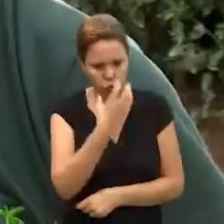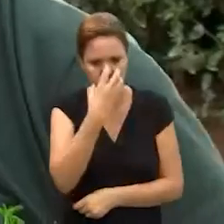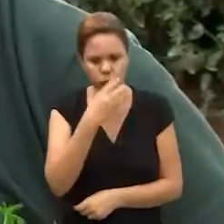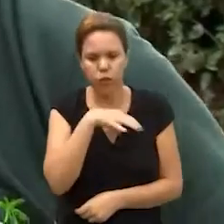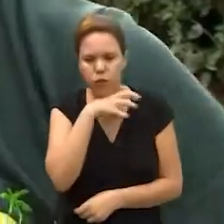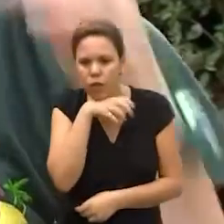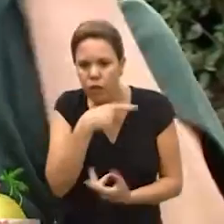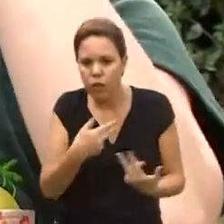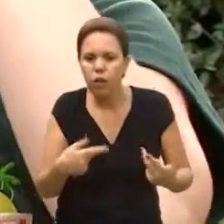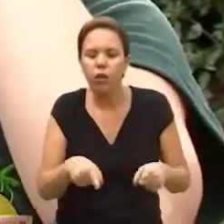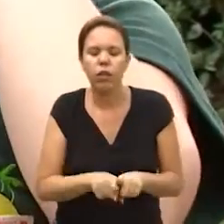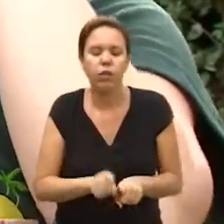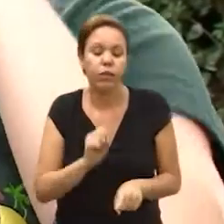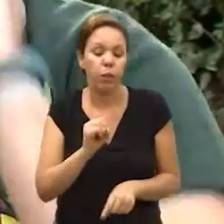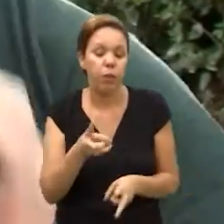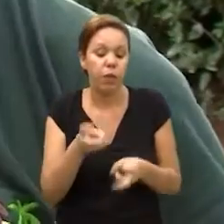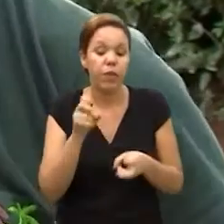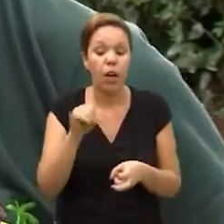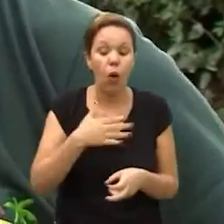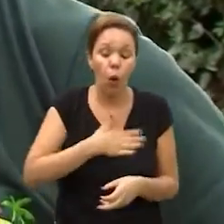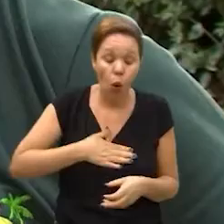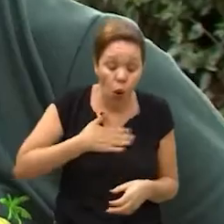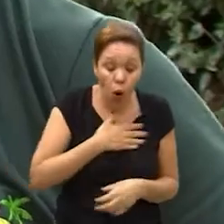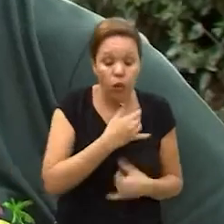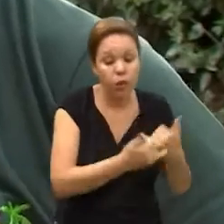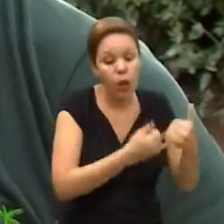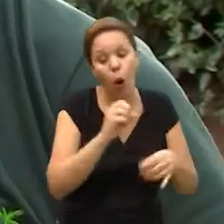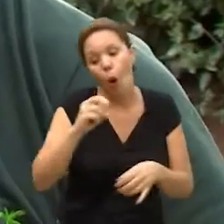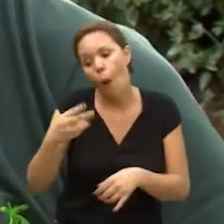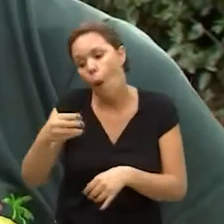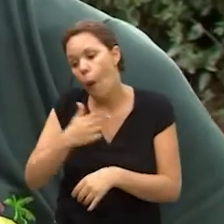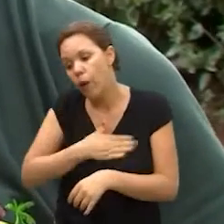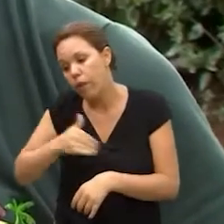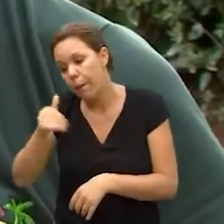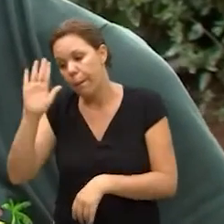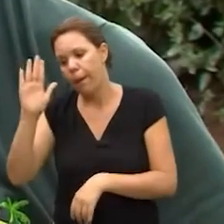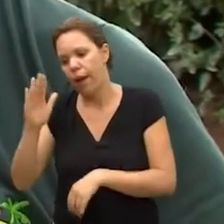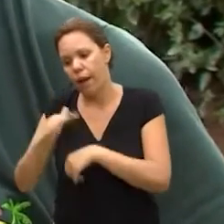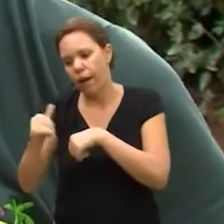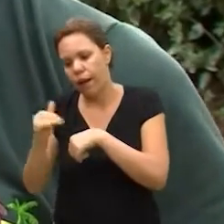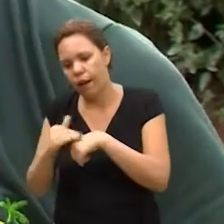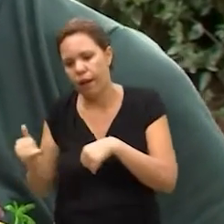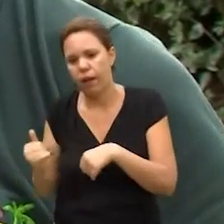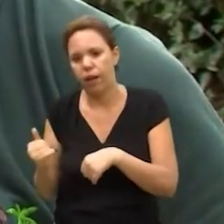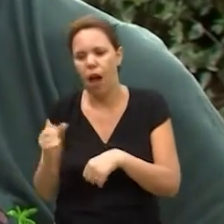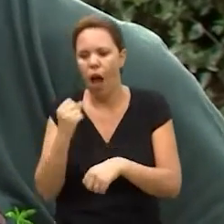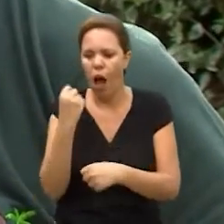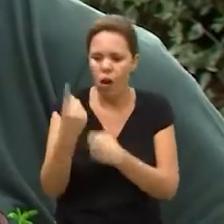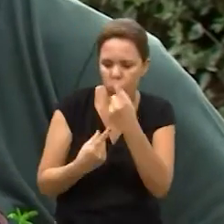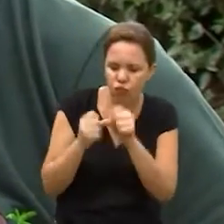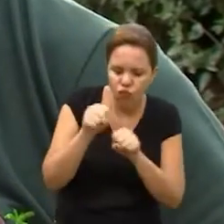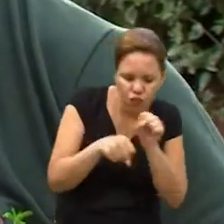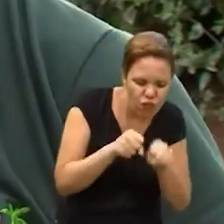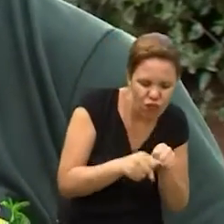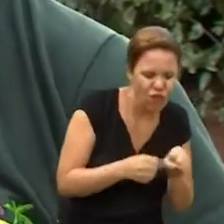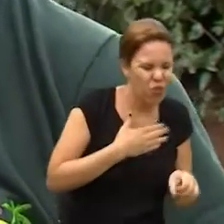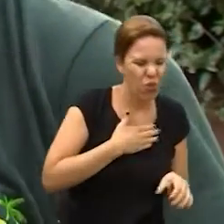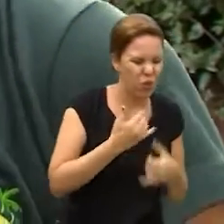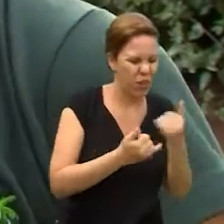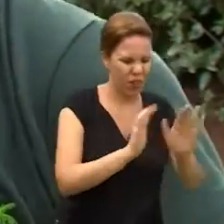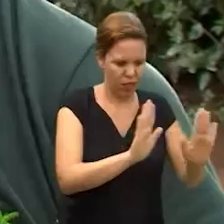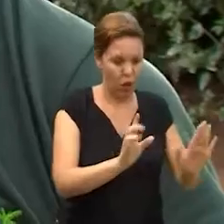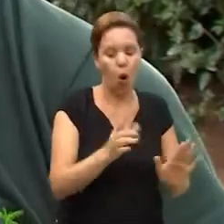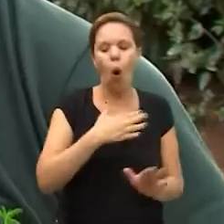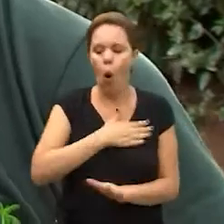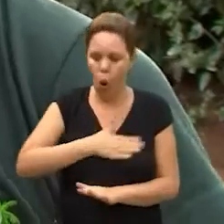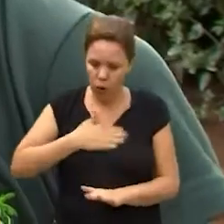A gente tem que ver se eles gostam de brincadeiras, se eles gostam mais de carinho. Alguns vêm aqui e não gostam de brincar com nada, eles gostam